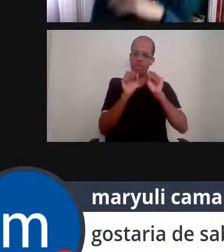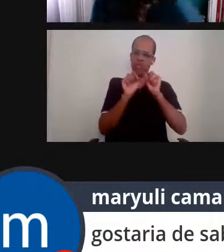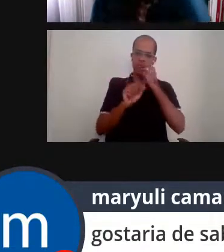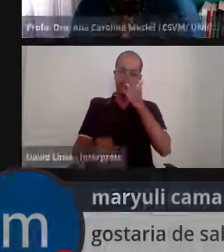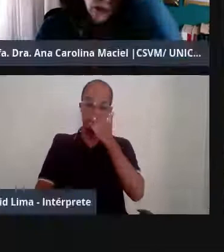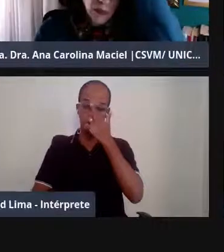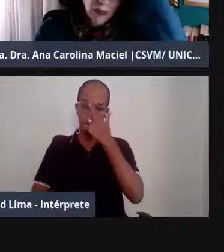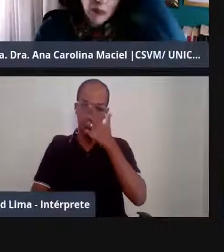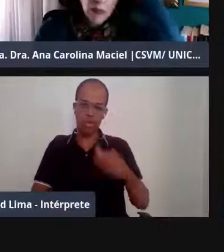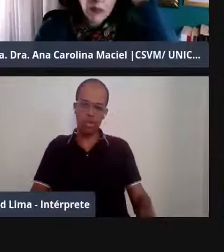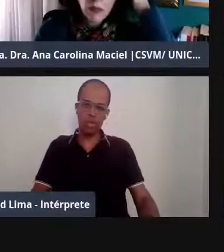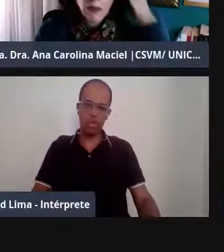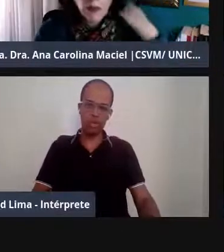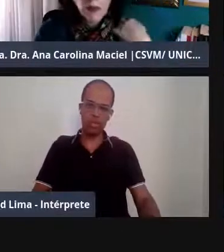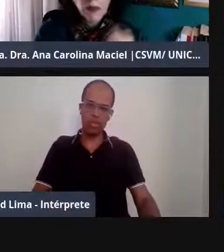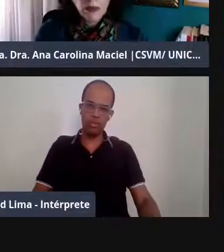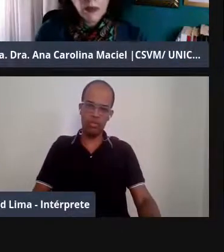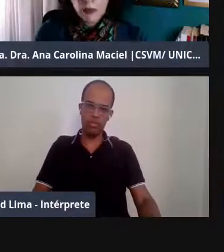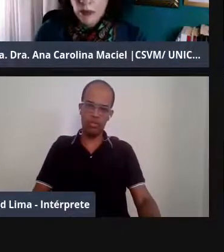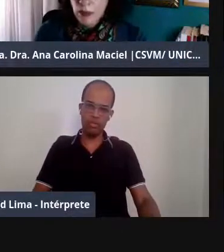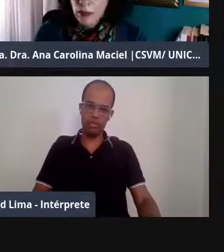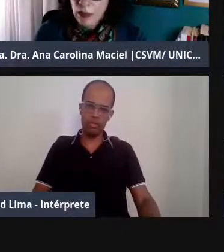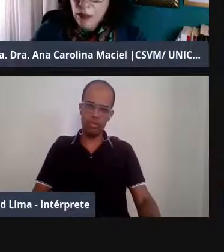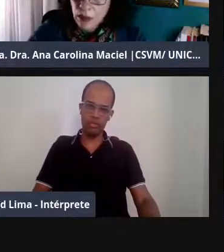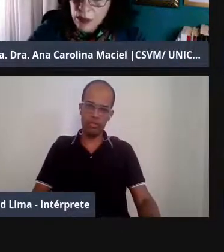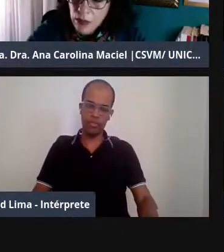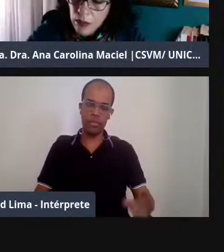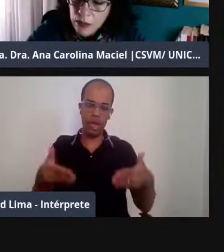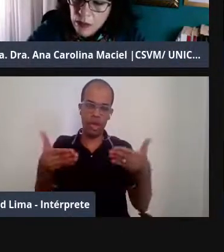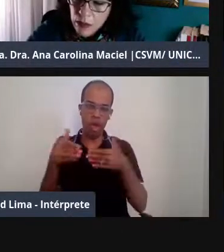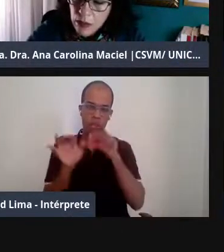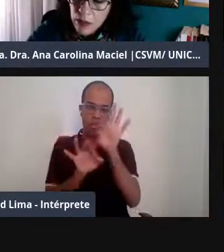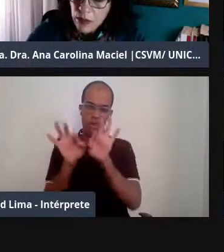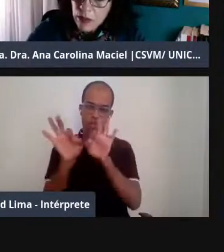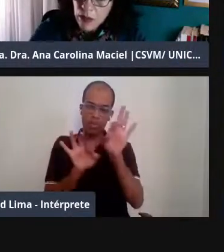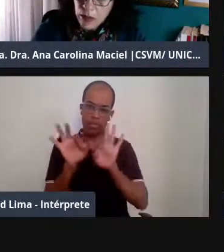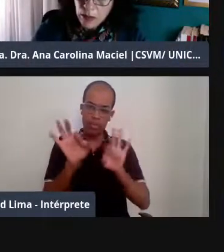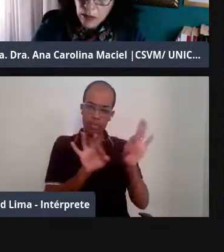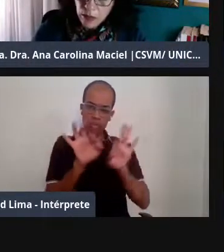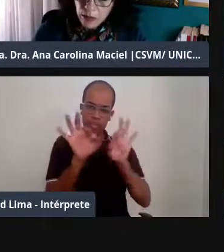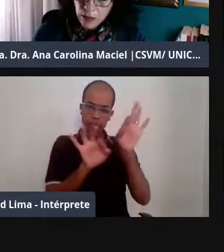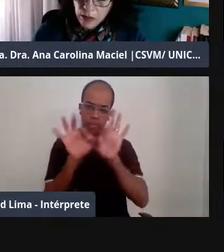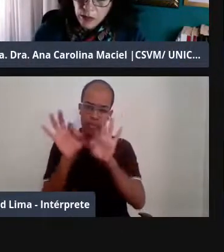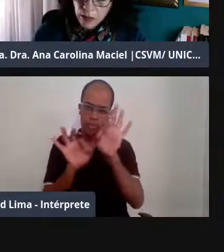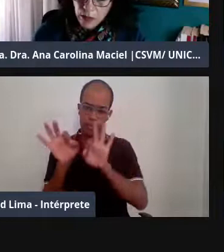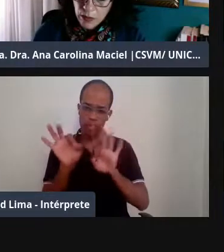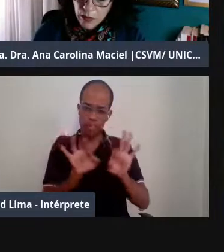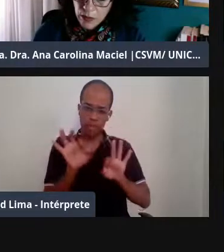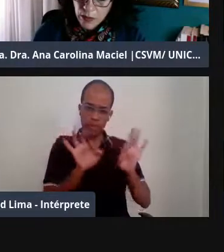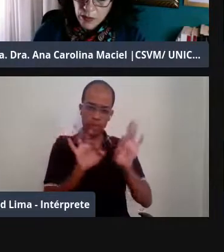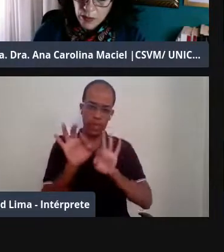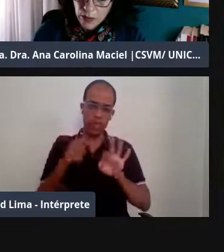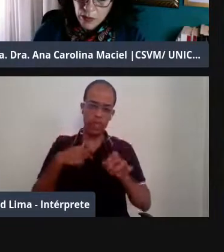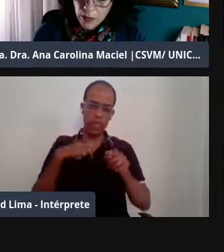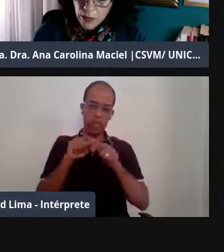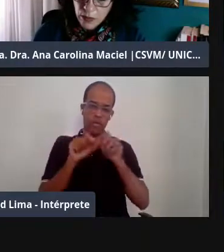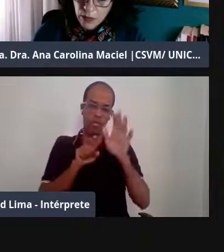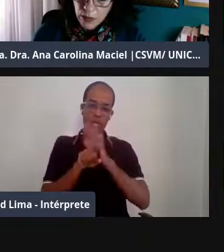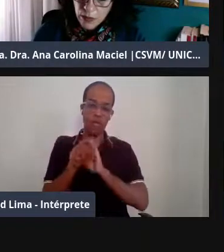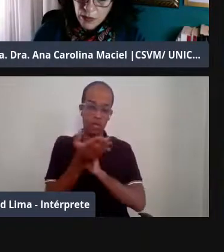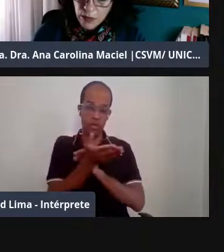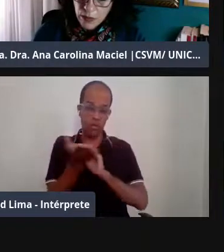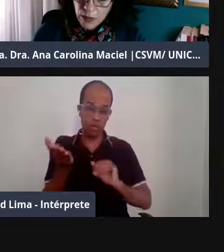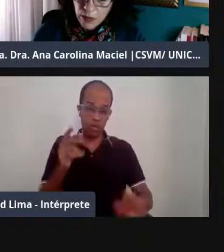pela nossa organização. Agora, nessa segunda rodada que eu faço as perguntas, cada um de